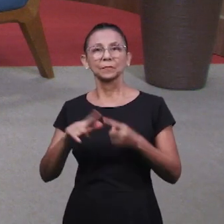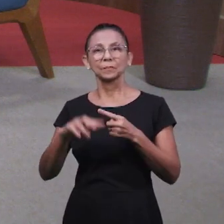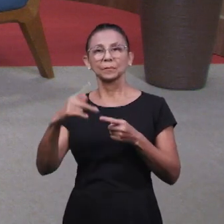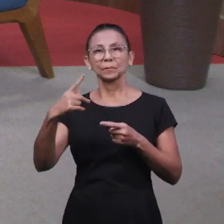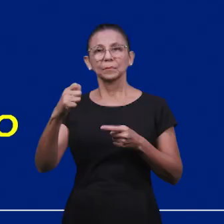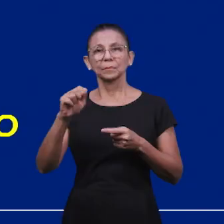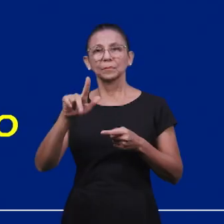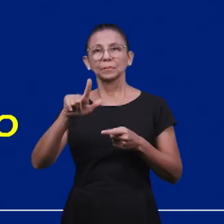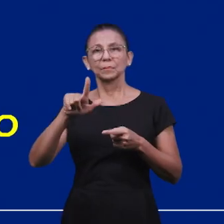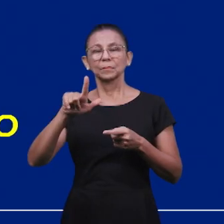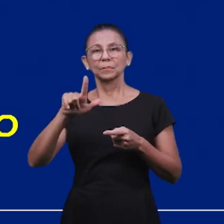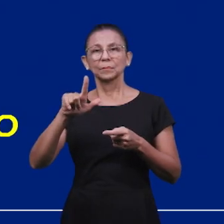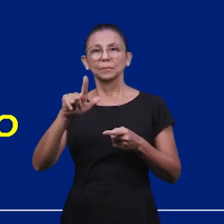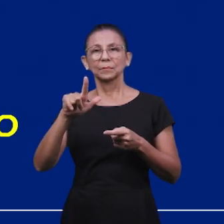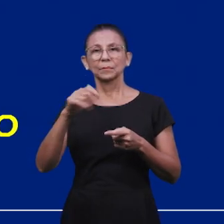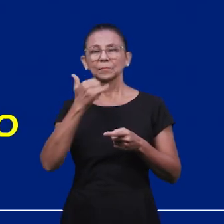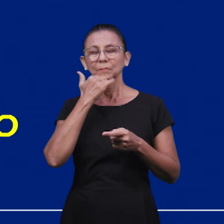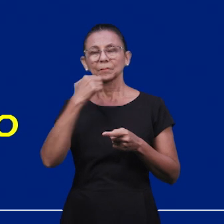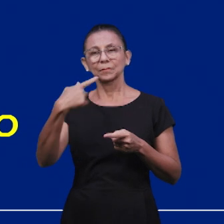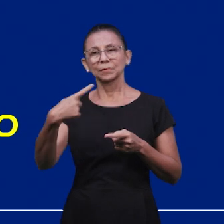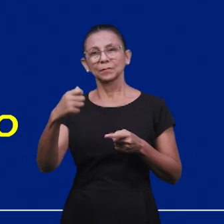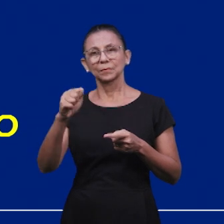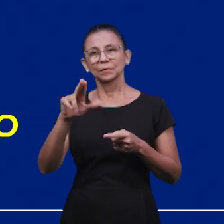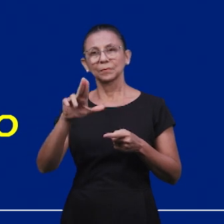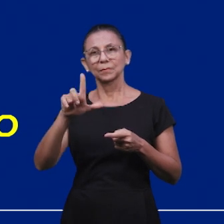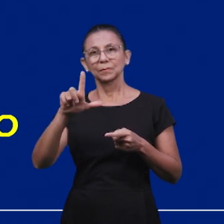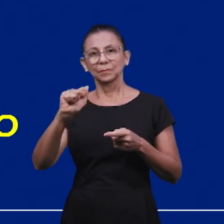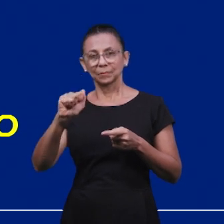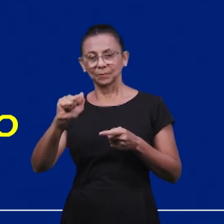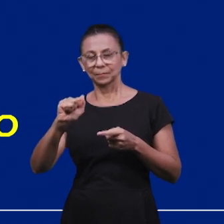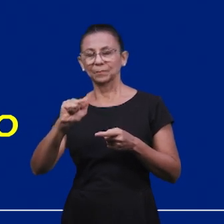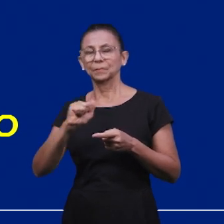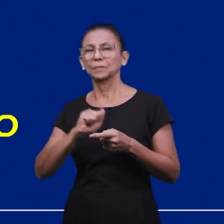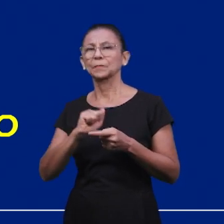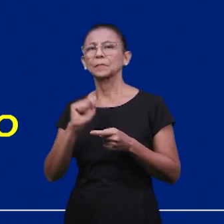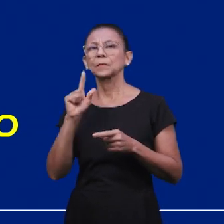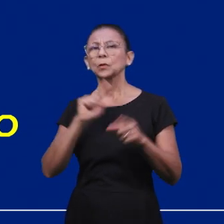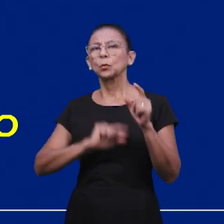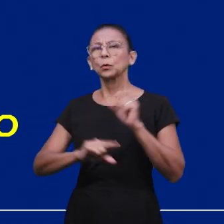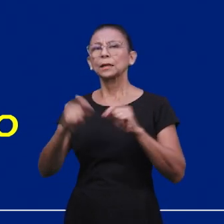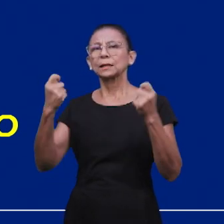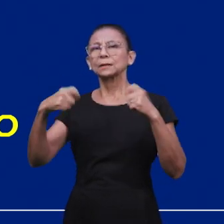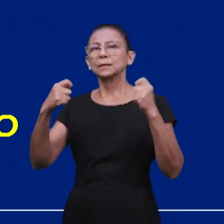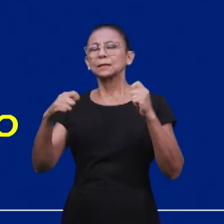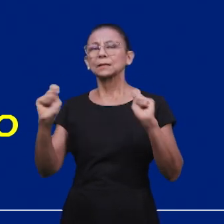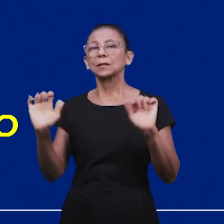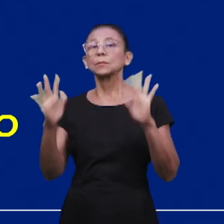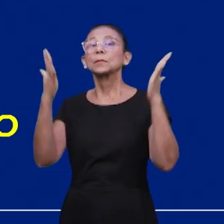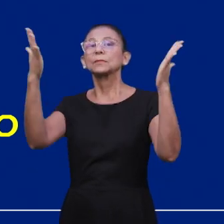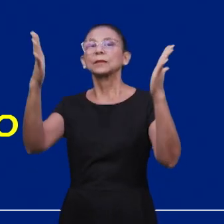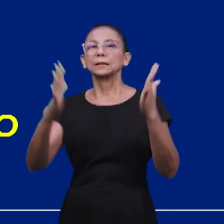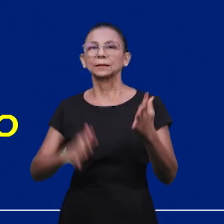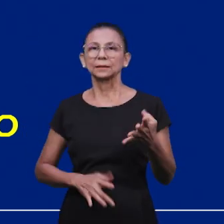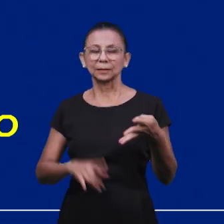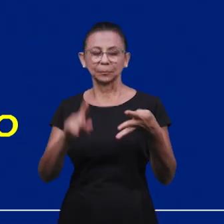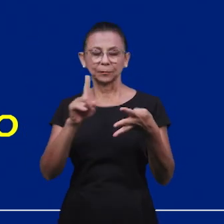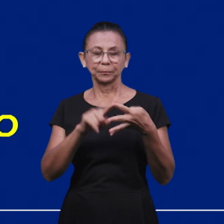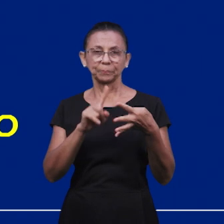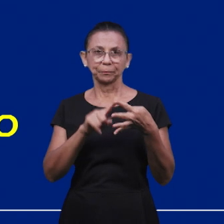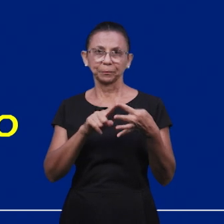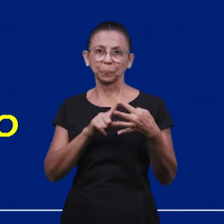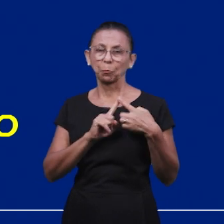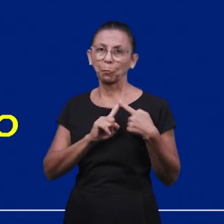Essa participação veio de Paulo Barbosa Rodrigues e diz o seguinte: os critérios exigidos para a festa e a